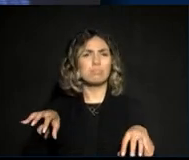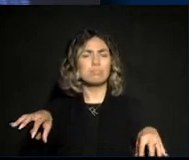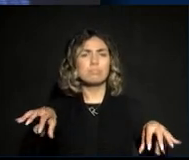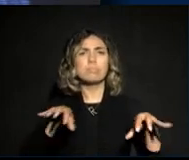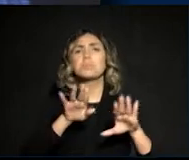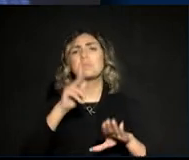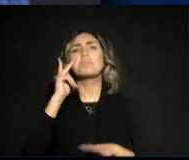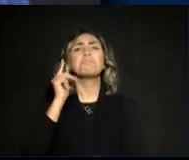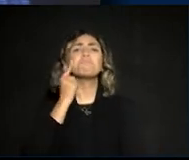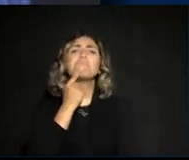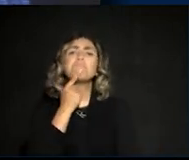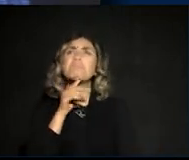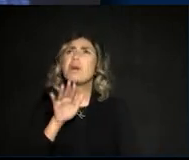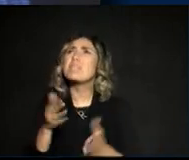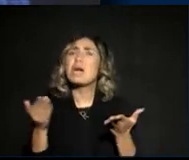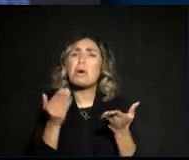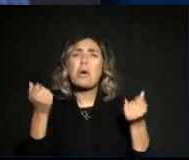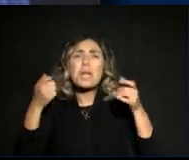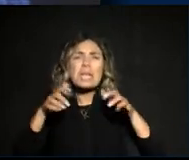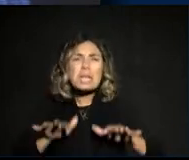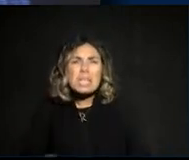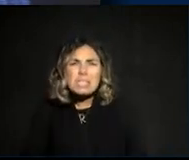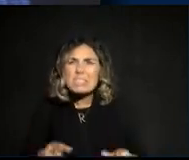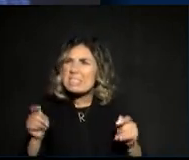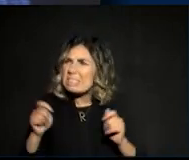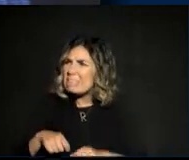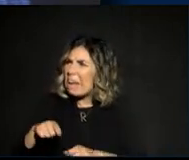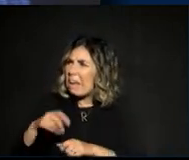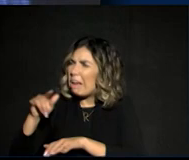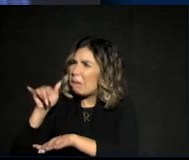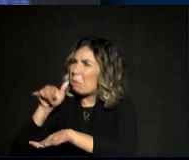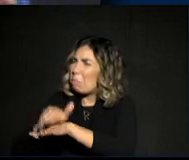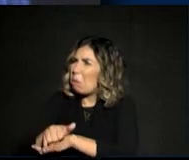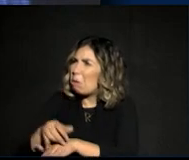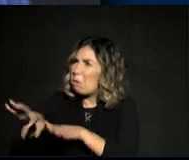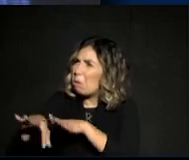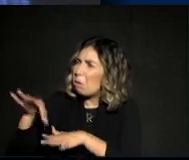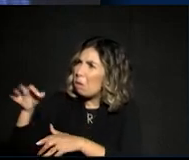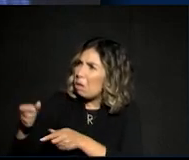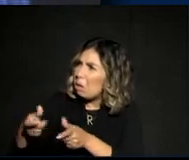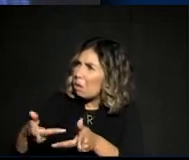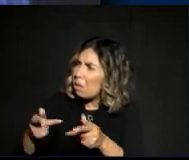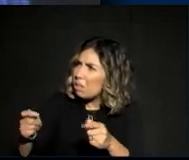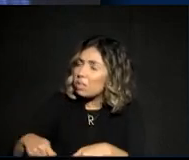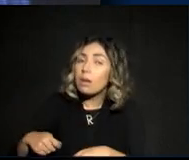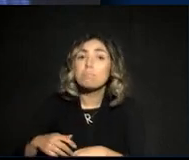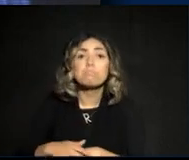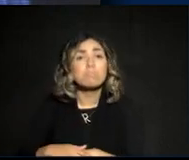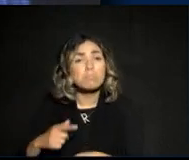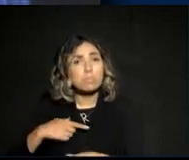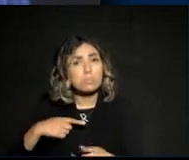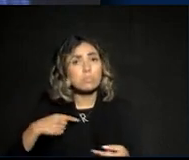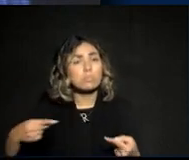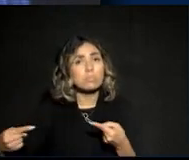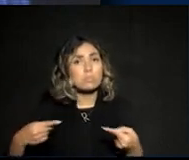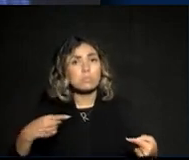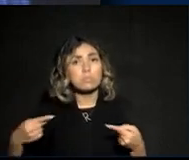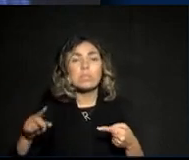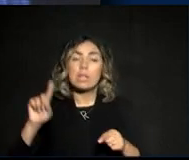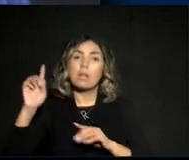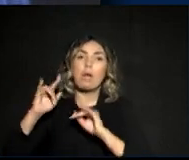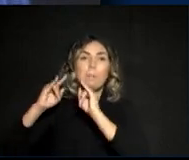nesse momento nessa crise vocês vão conseguir do aeroportos tivemos dois trechos disputando aeroporto de Paris